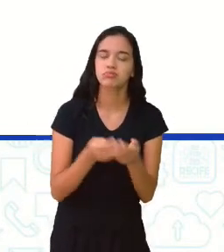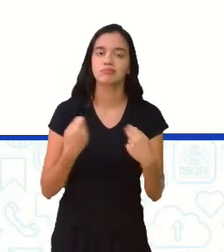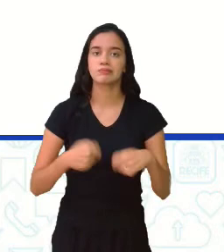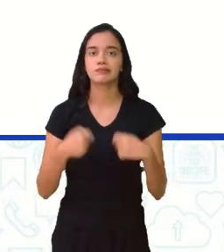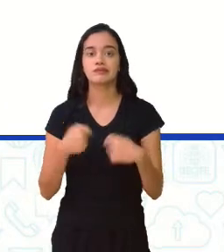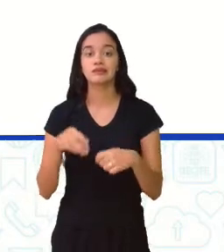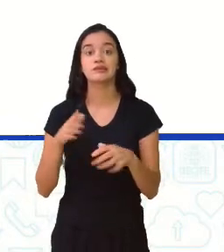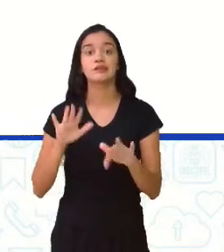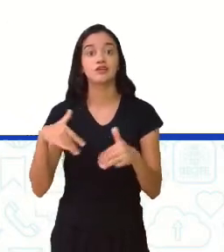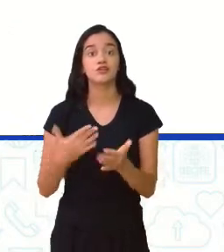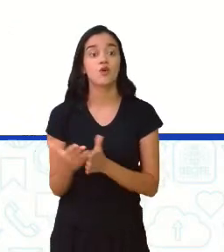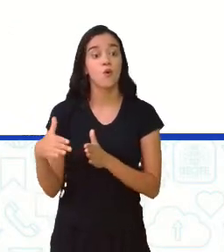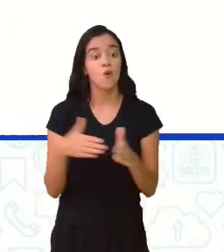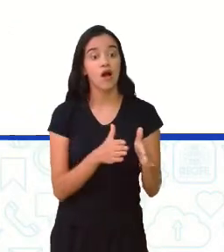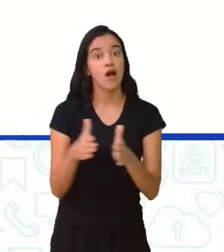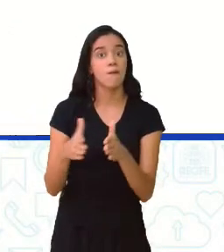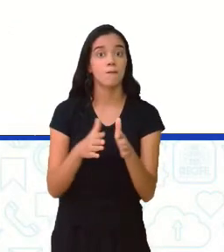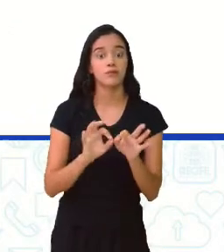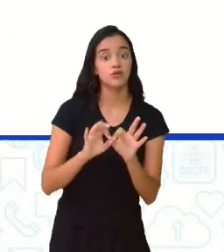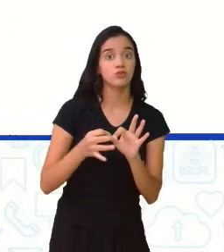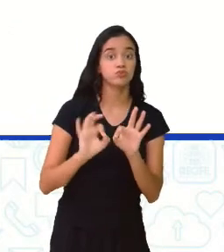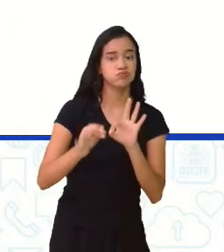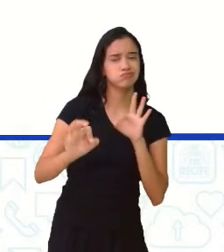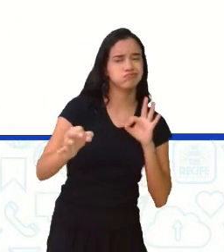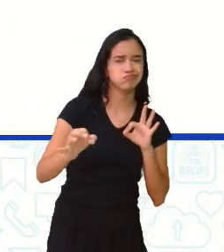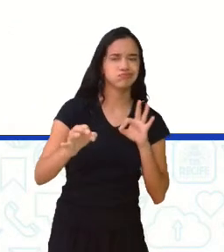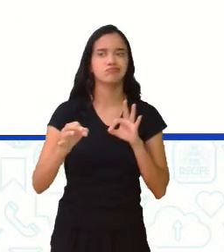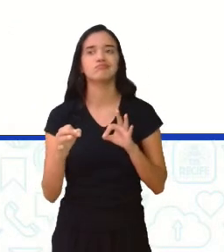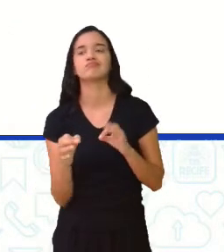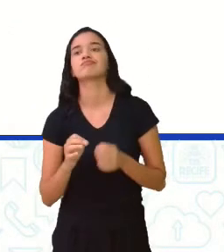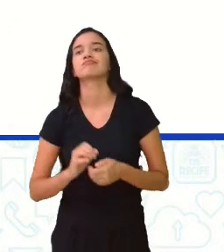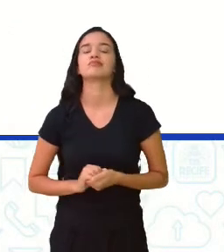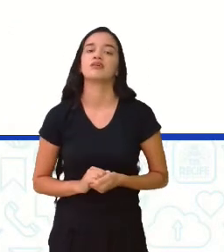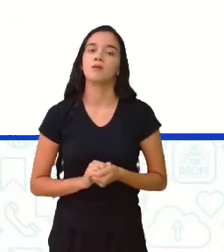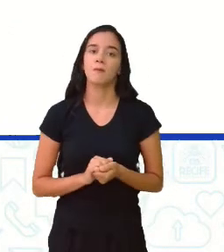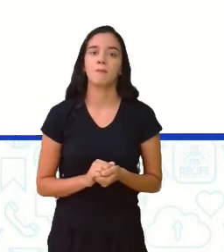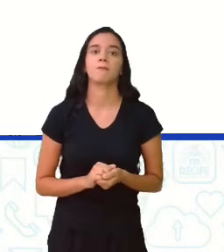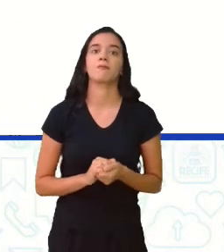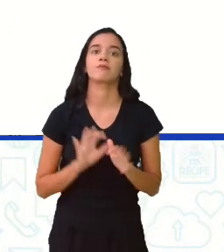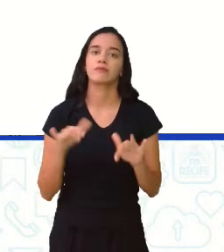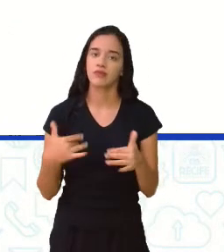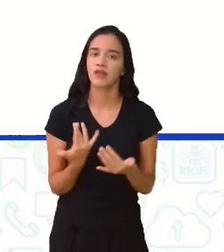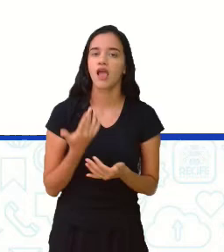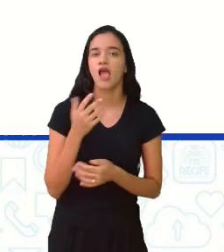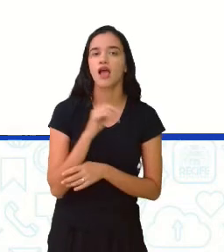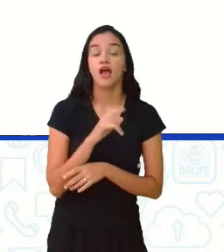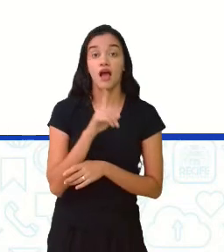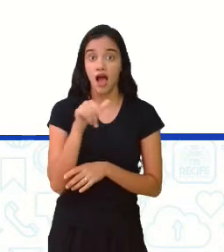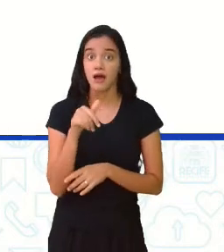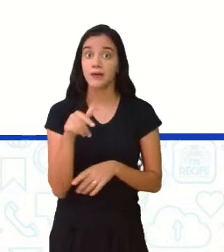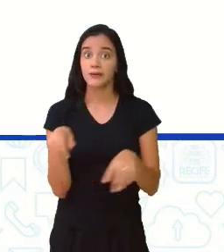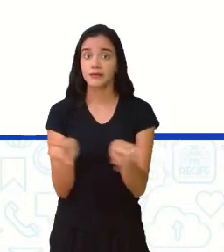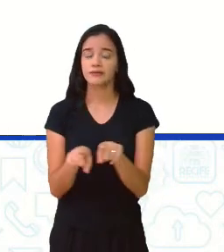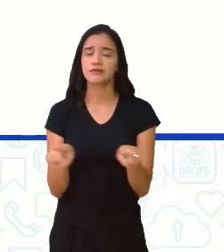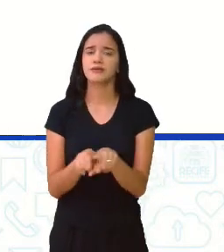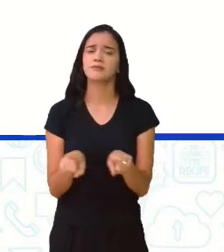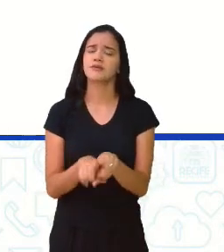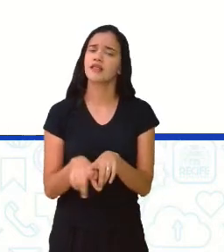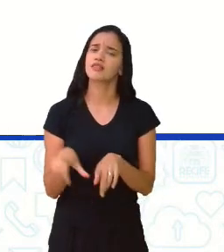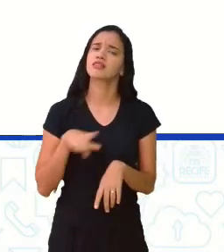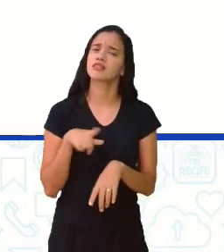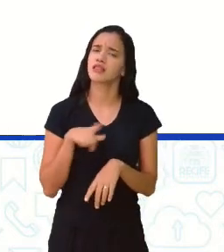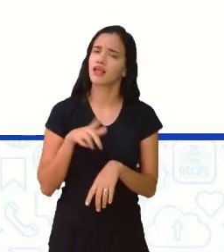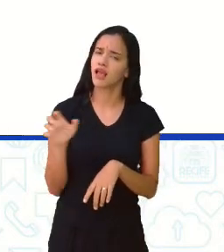maior para chegar às áreas que esses estreitos conectam, né, Evergreen? E tem muito mais